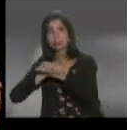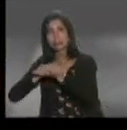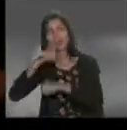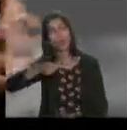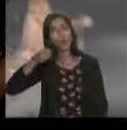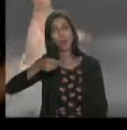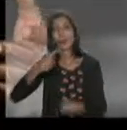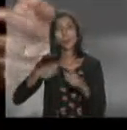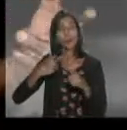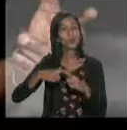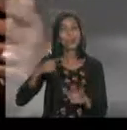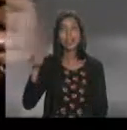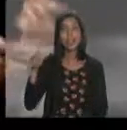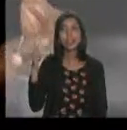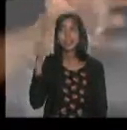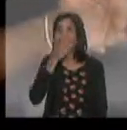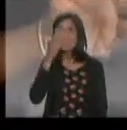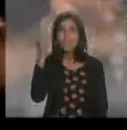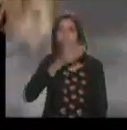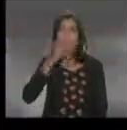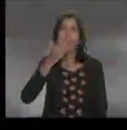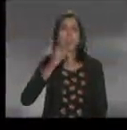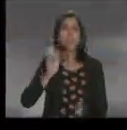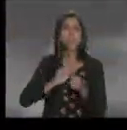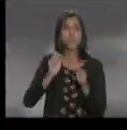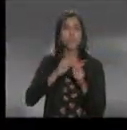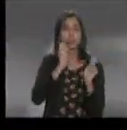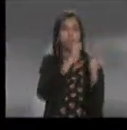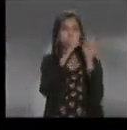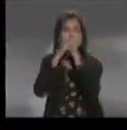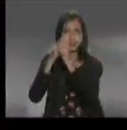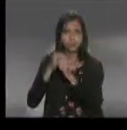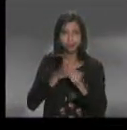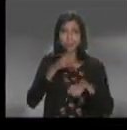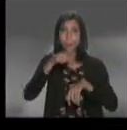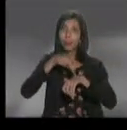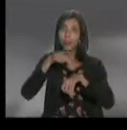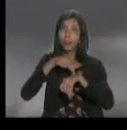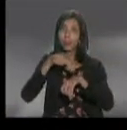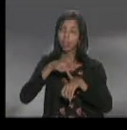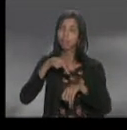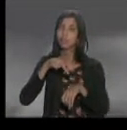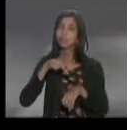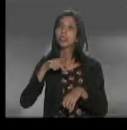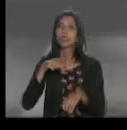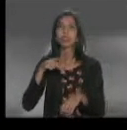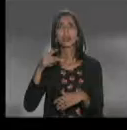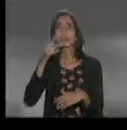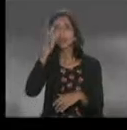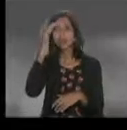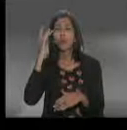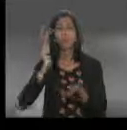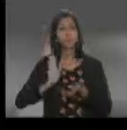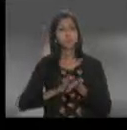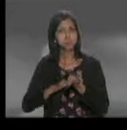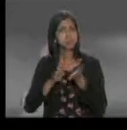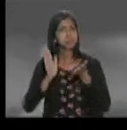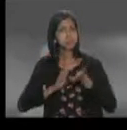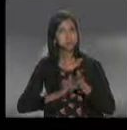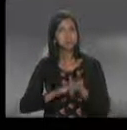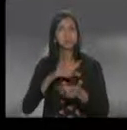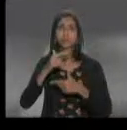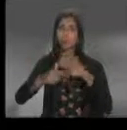Porque ele nunca tinha visto... Eu fazia escultura em pedra nessa época. E assim, estava perto, e as pessoas elogiando o